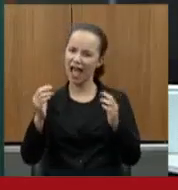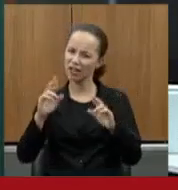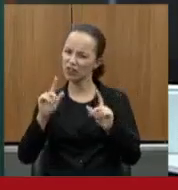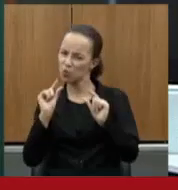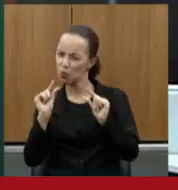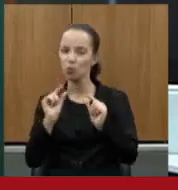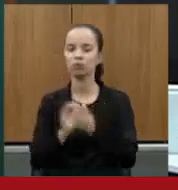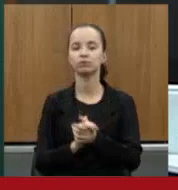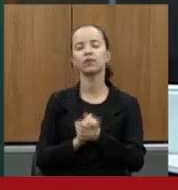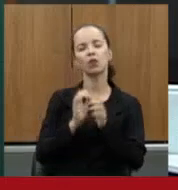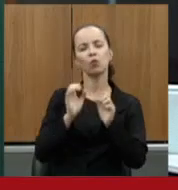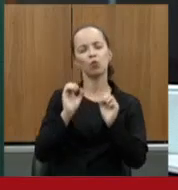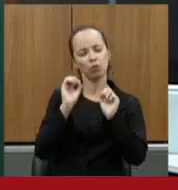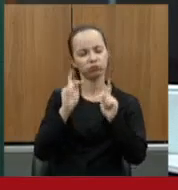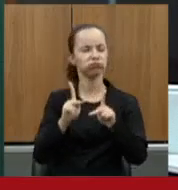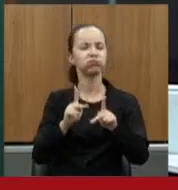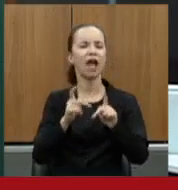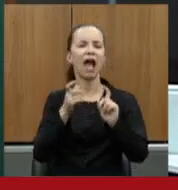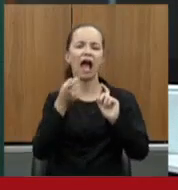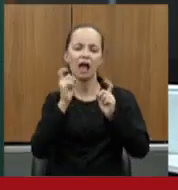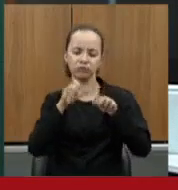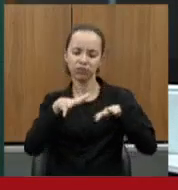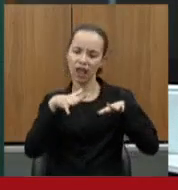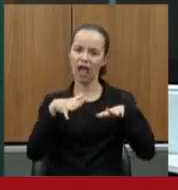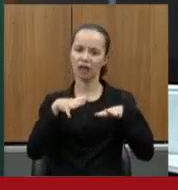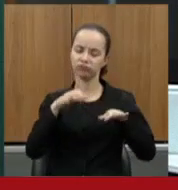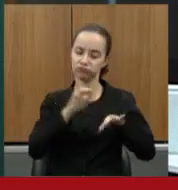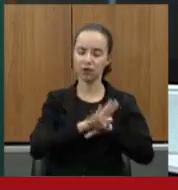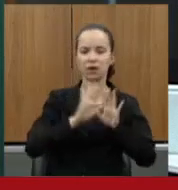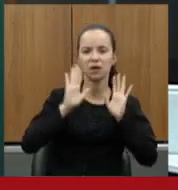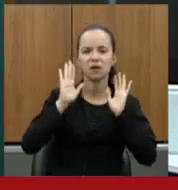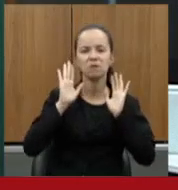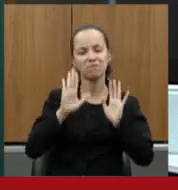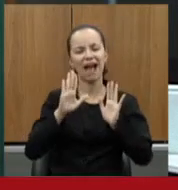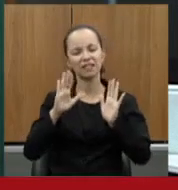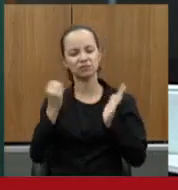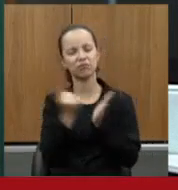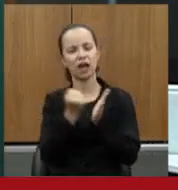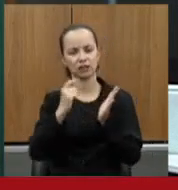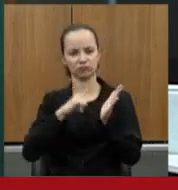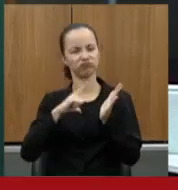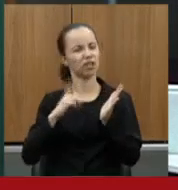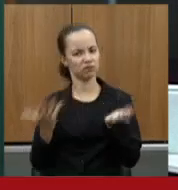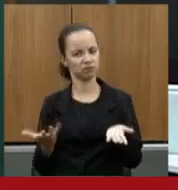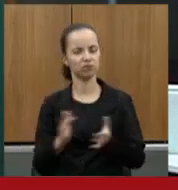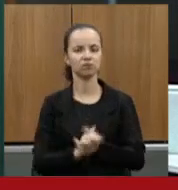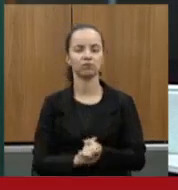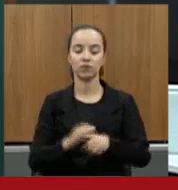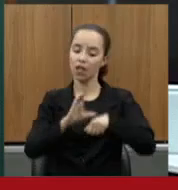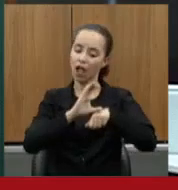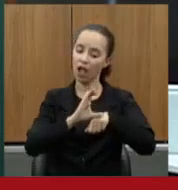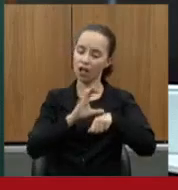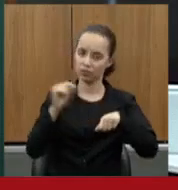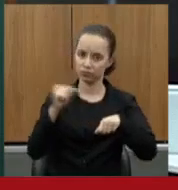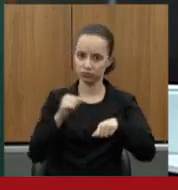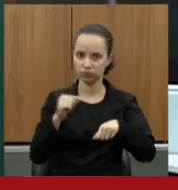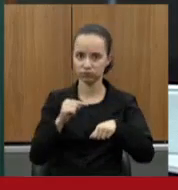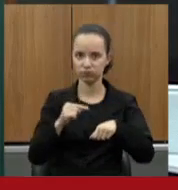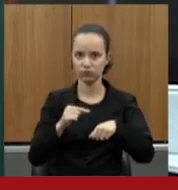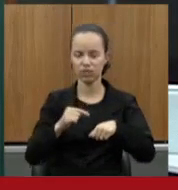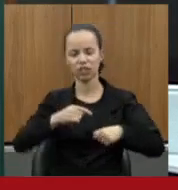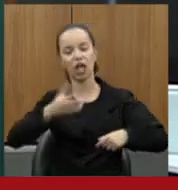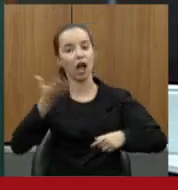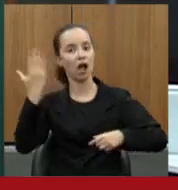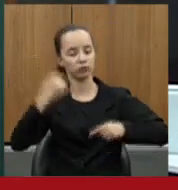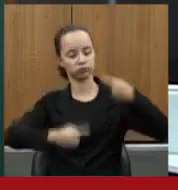foi derrotada formalmente, mas, de fato, ela deixou a sua marca. E essa Constituição, que foi